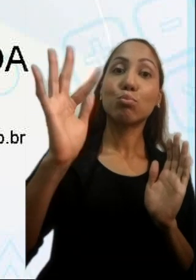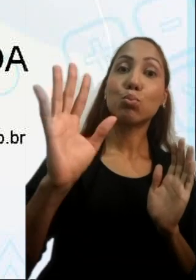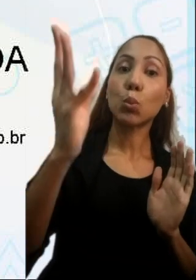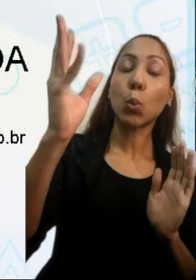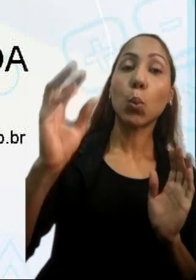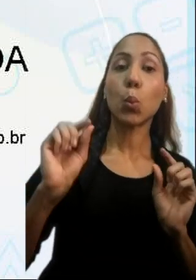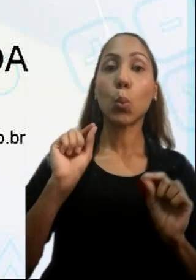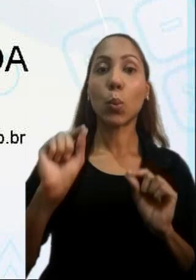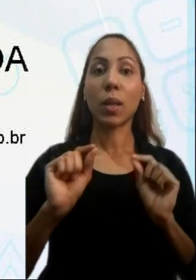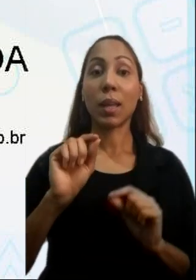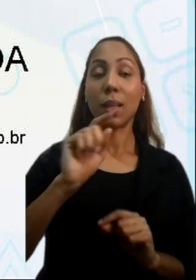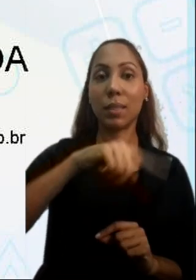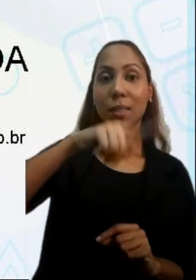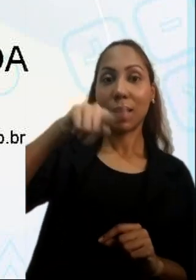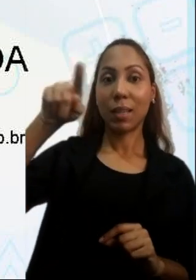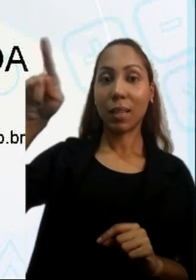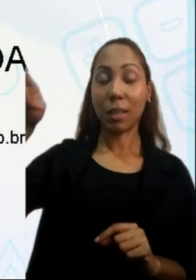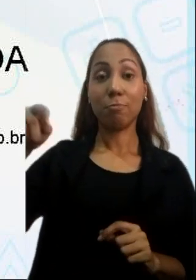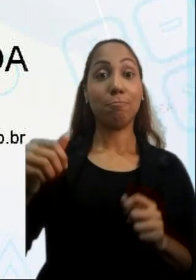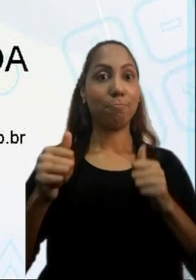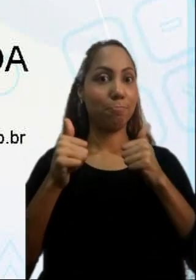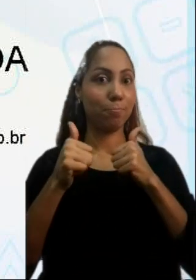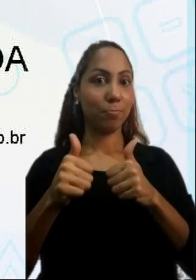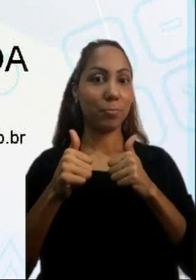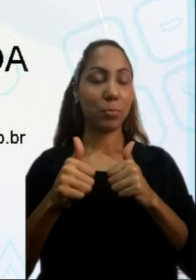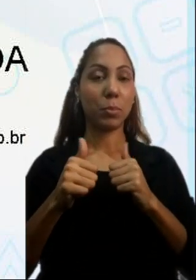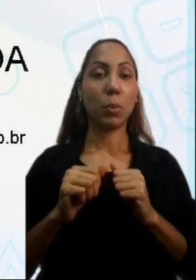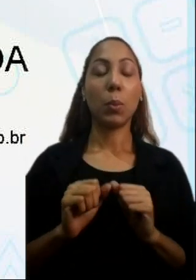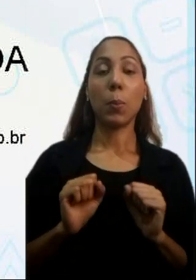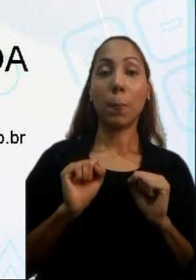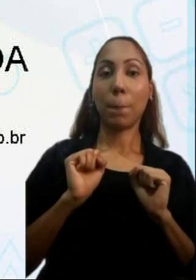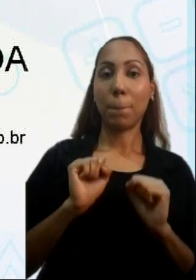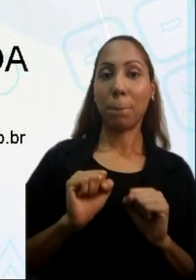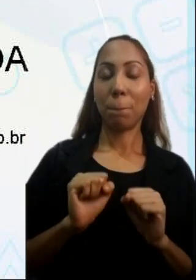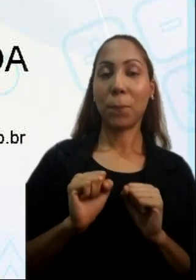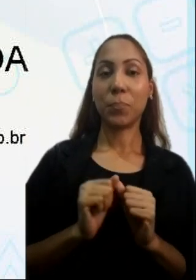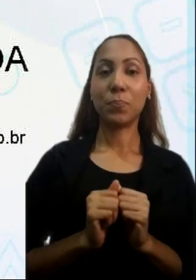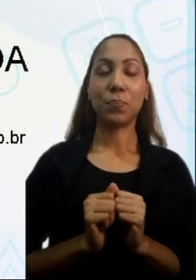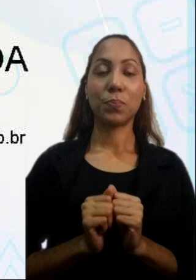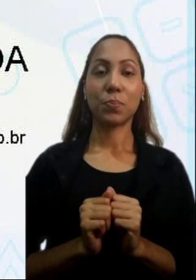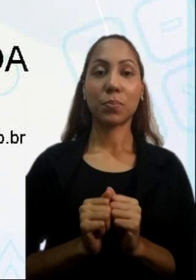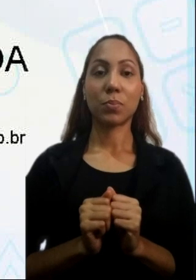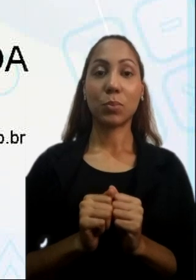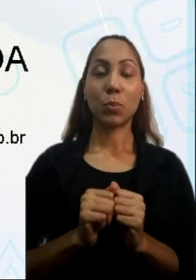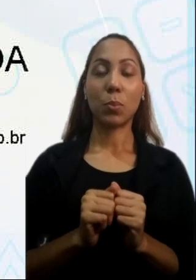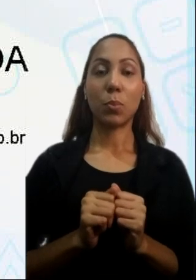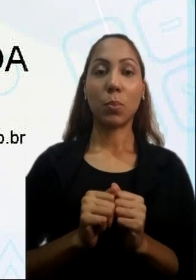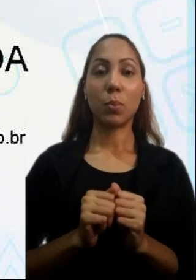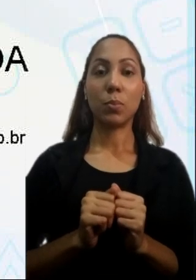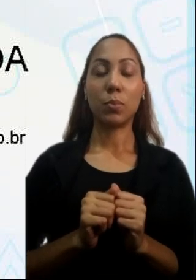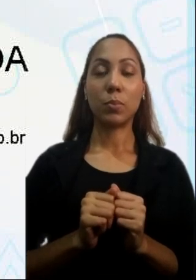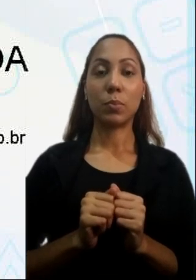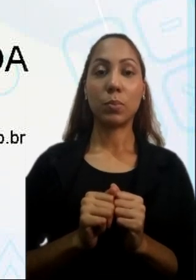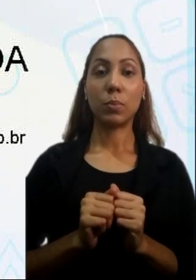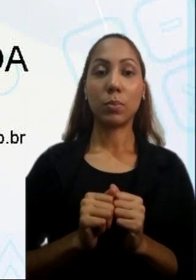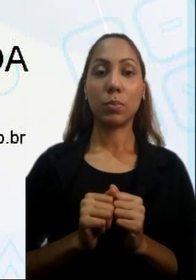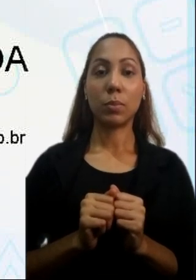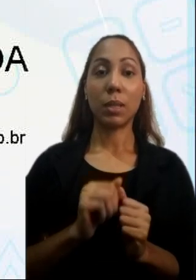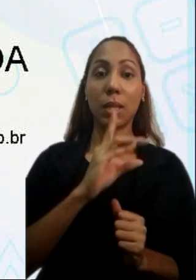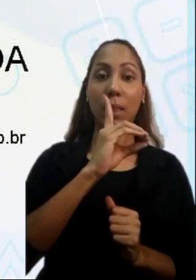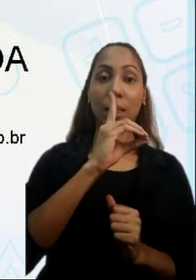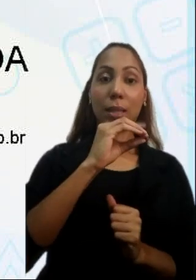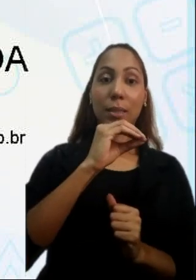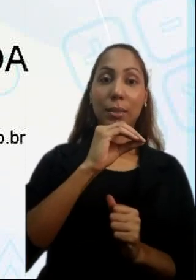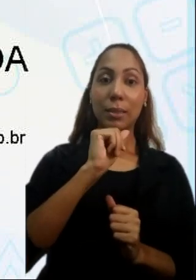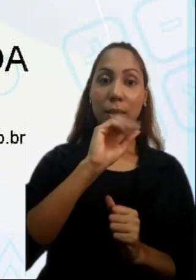bem construído pode substituir de forma simples, rápida e atraente dados de